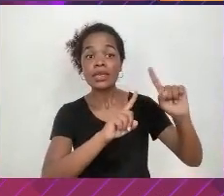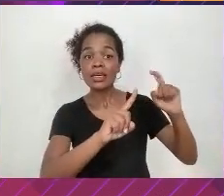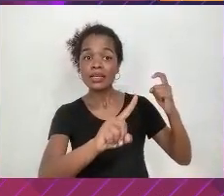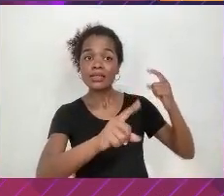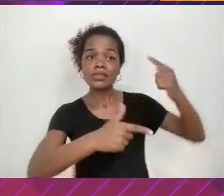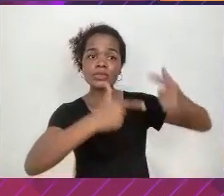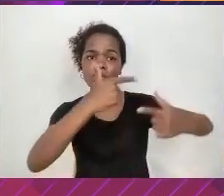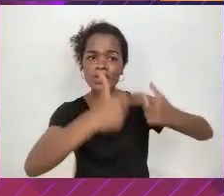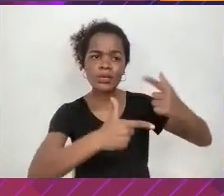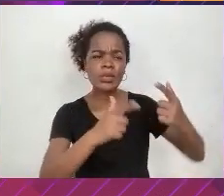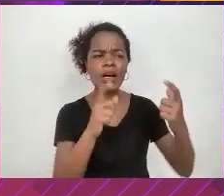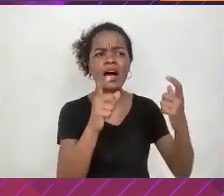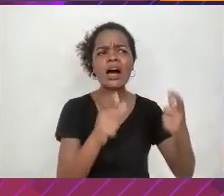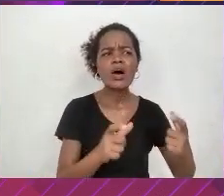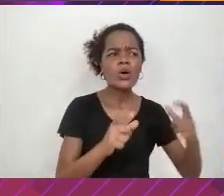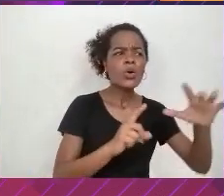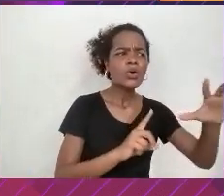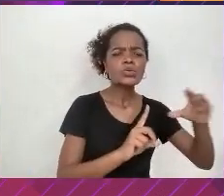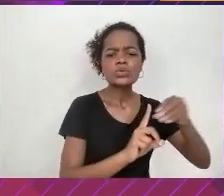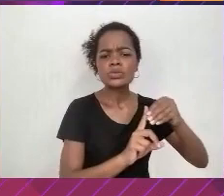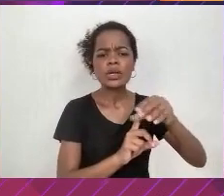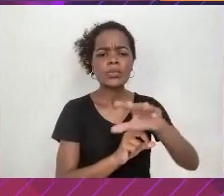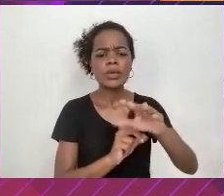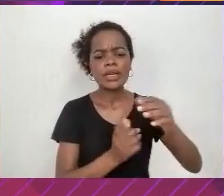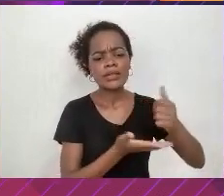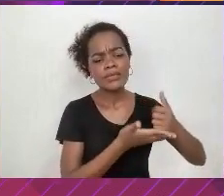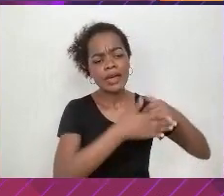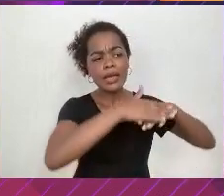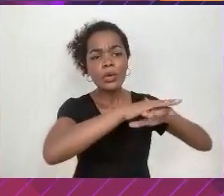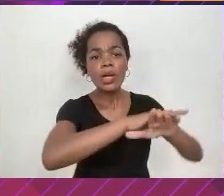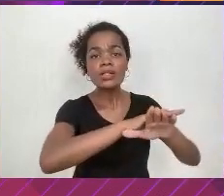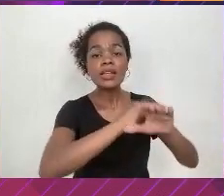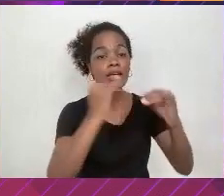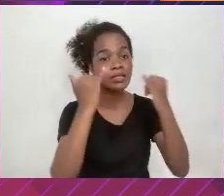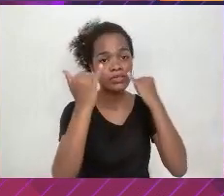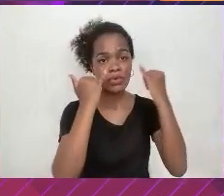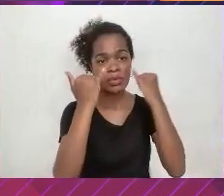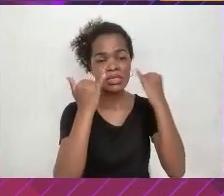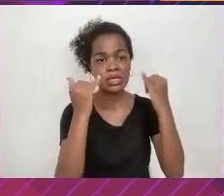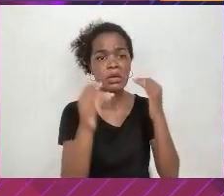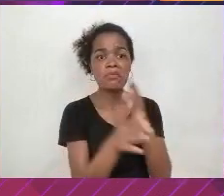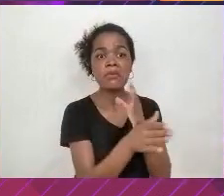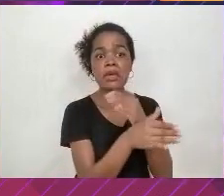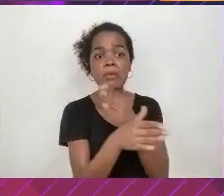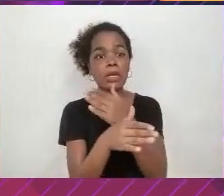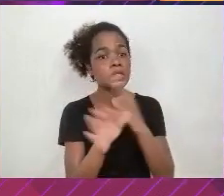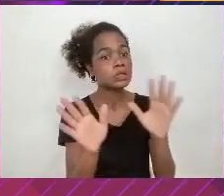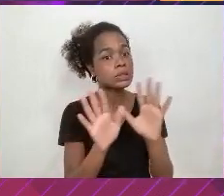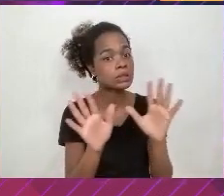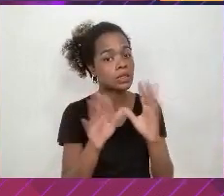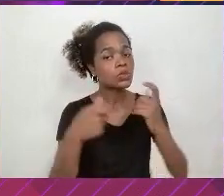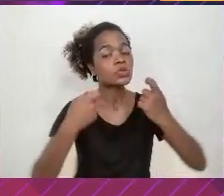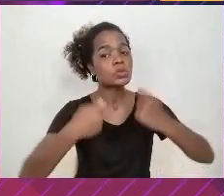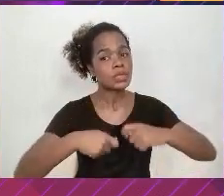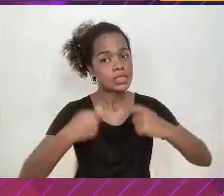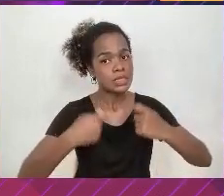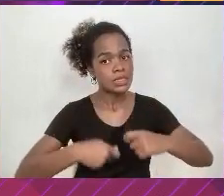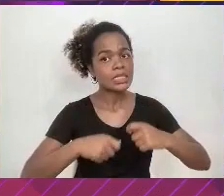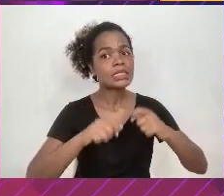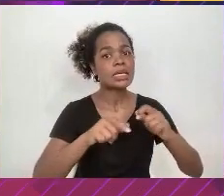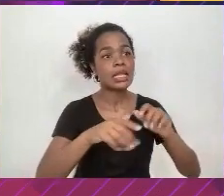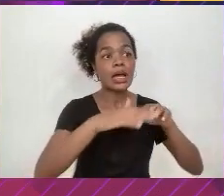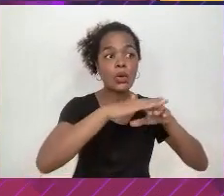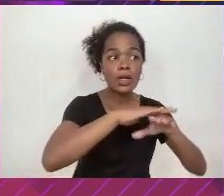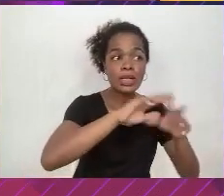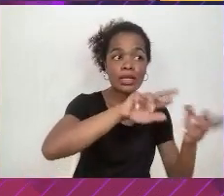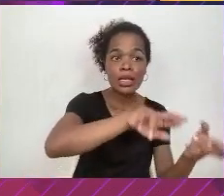a nossa API vai levar essas informações, porque elas não ficam ali à deriva e aí a gente tem que pegar de algum lugar e trazer de volta. Não,